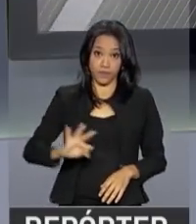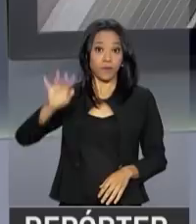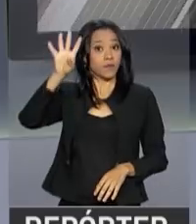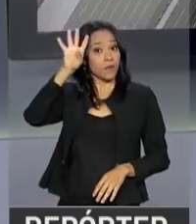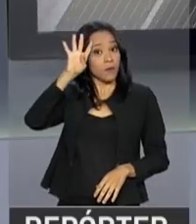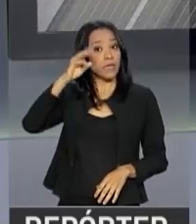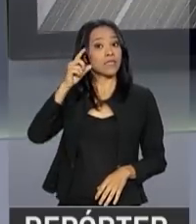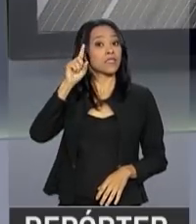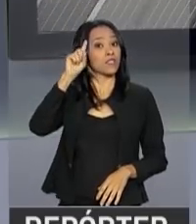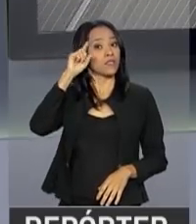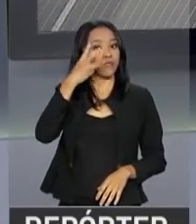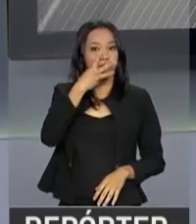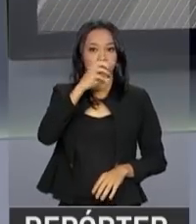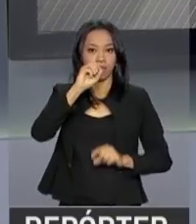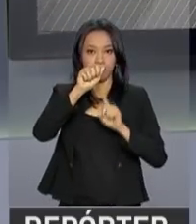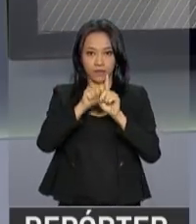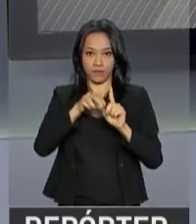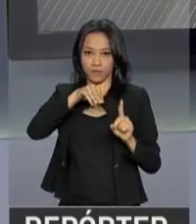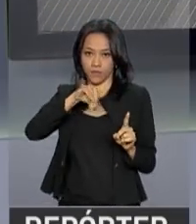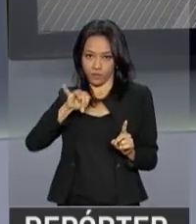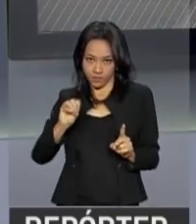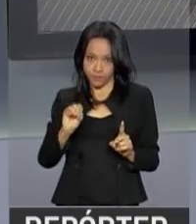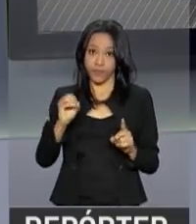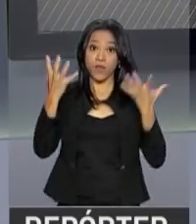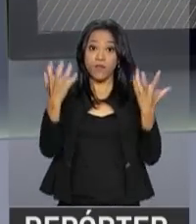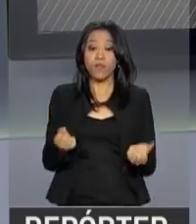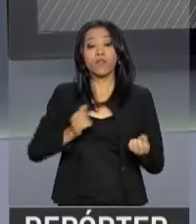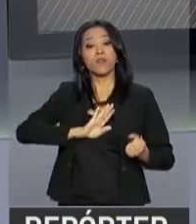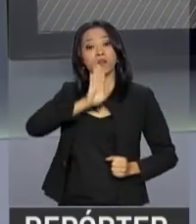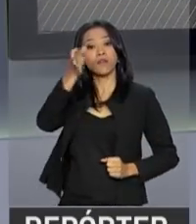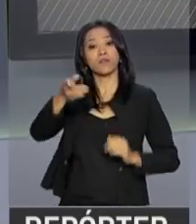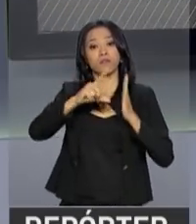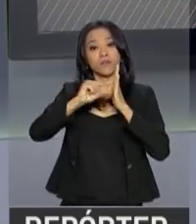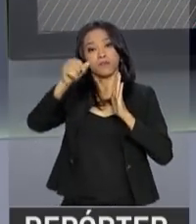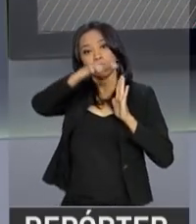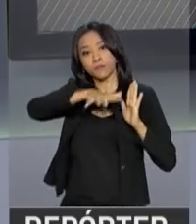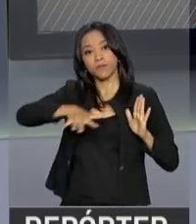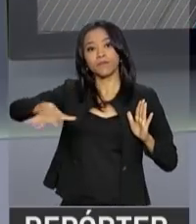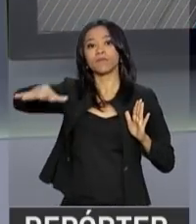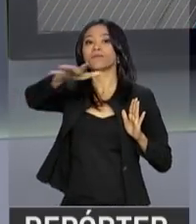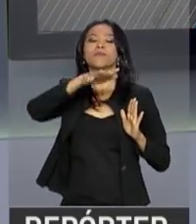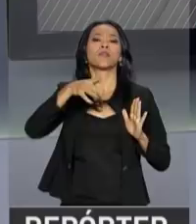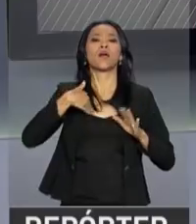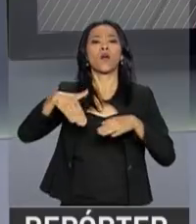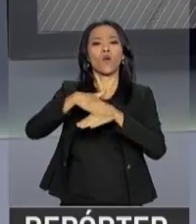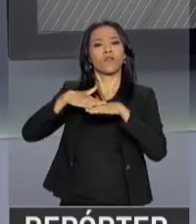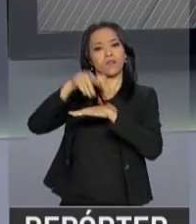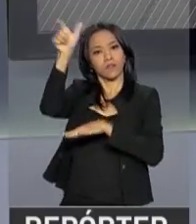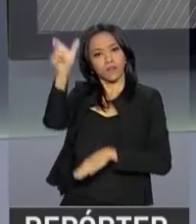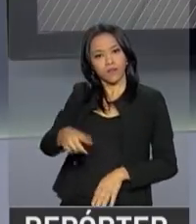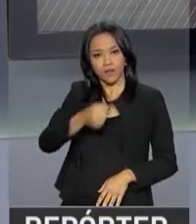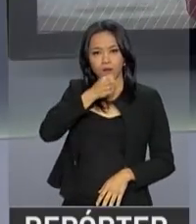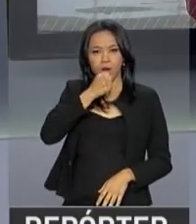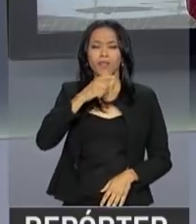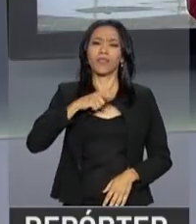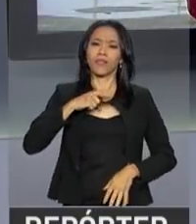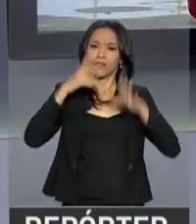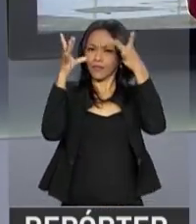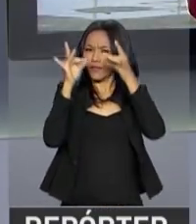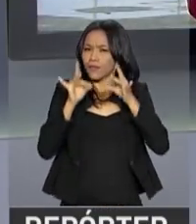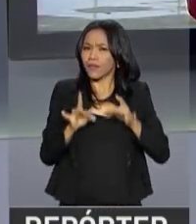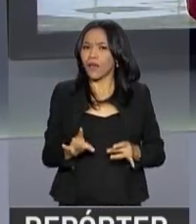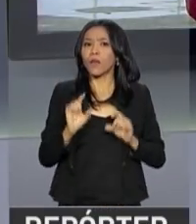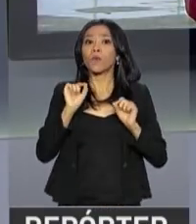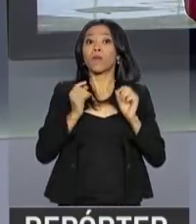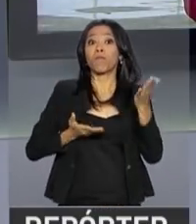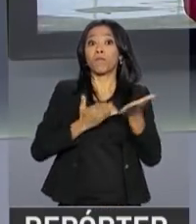desta quarta feira 30 de maio e vamos direto ao palácio do planalto conversar com a repórter márcia fernandes que tem os detalhes sobre a aprovação